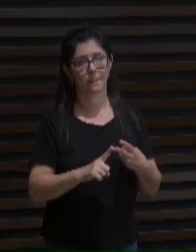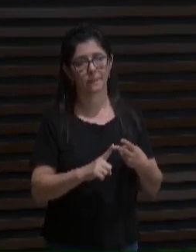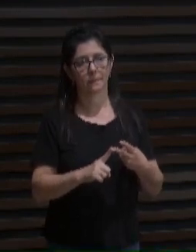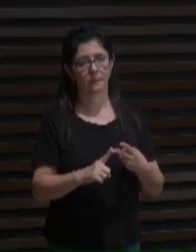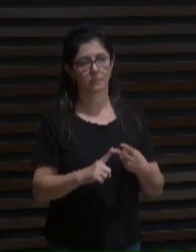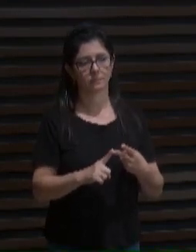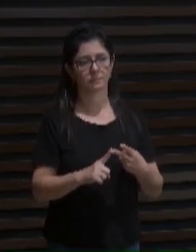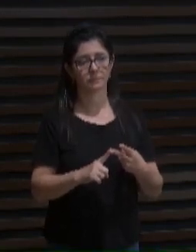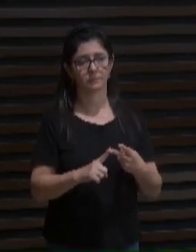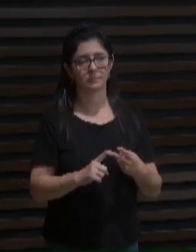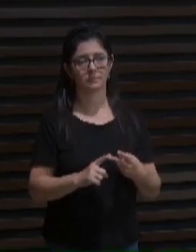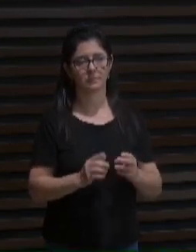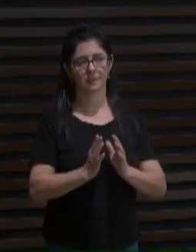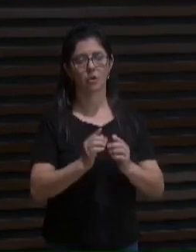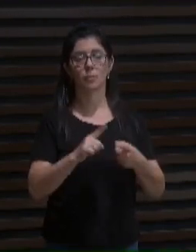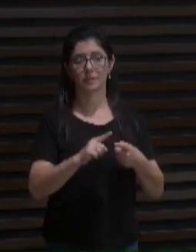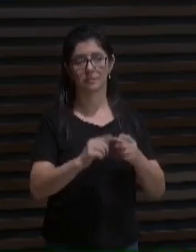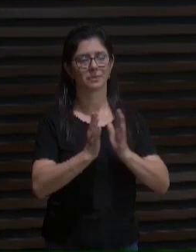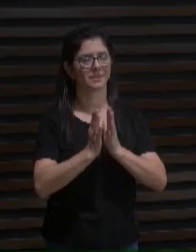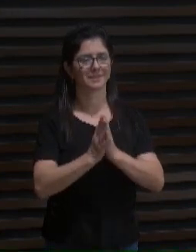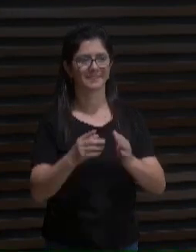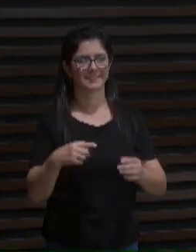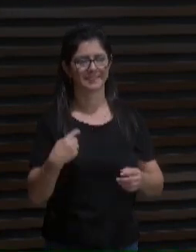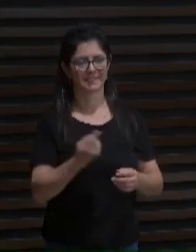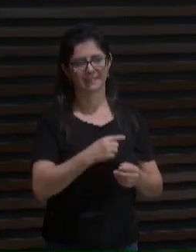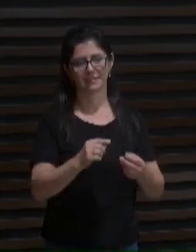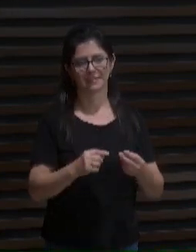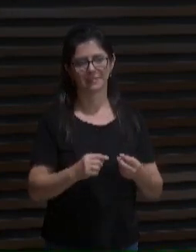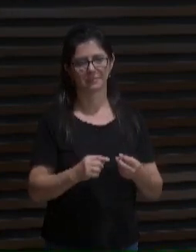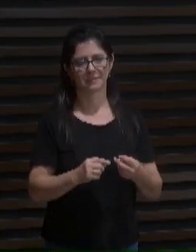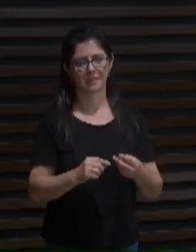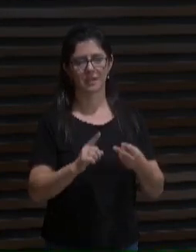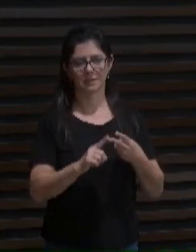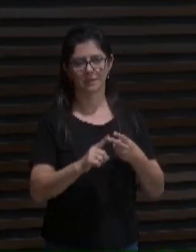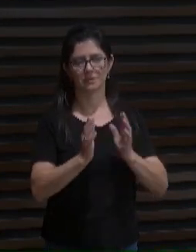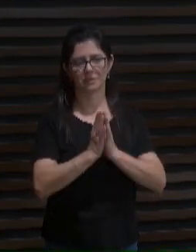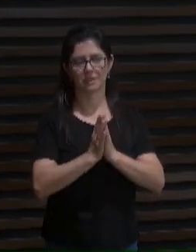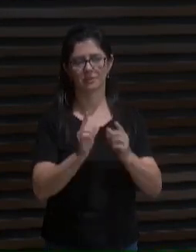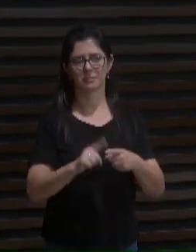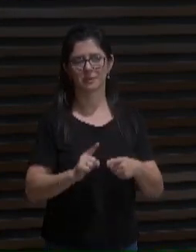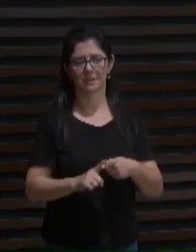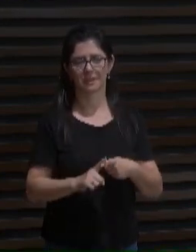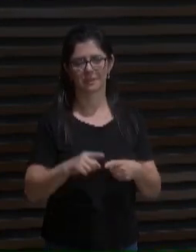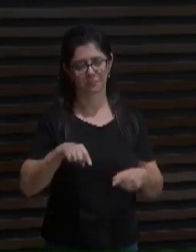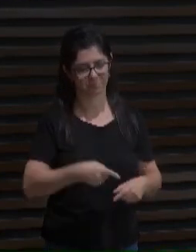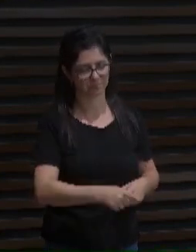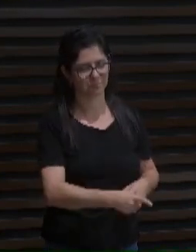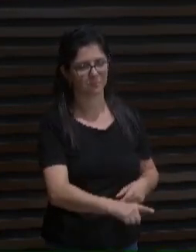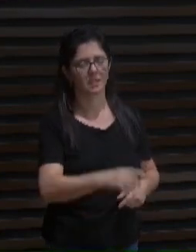porque nós somos filhos. Segundo, oramos porque isso aprofunda nossa confiança em